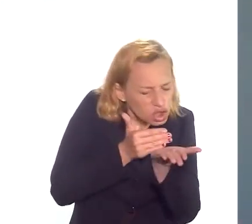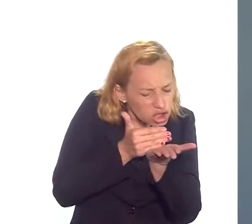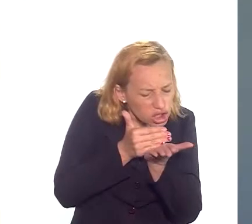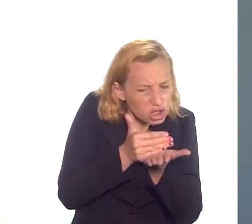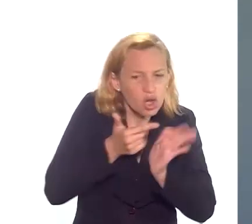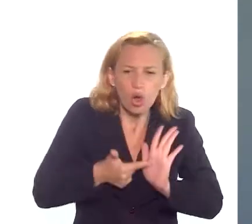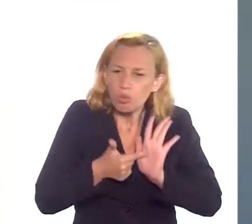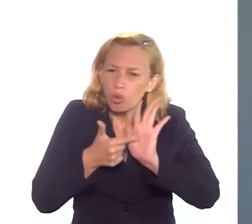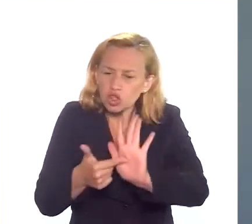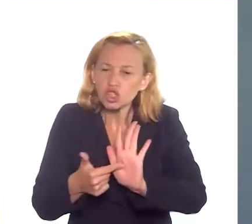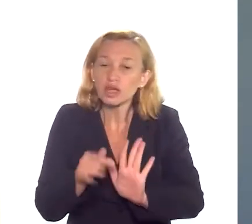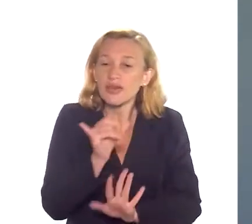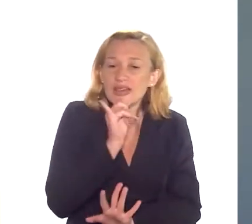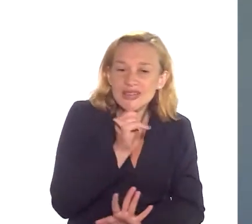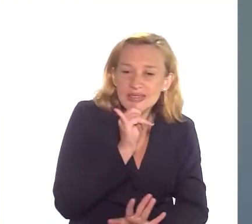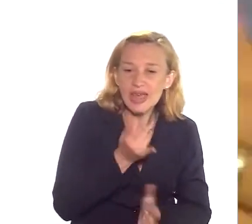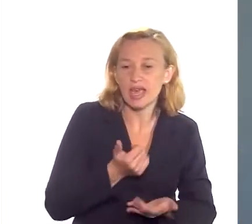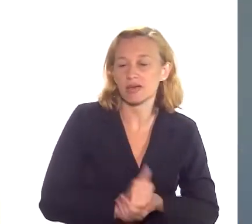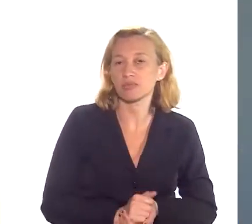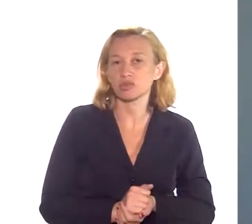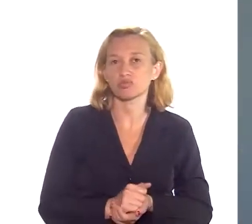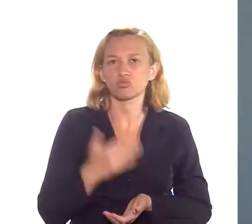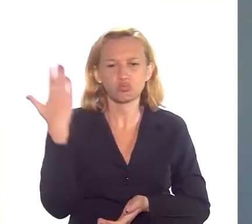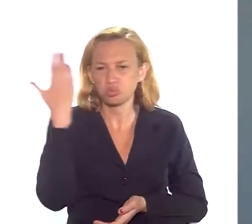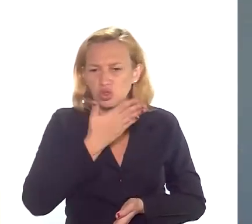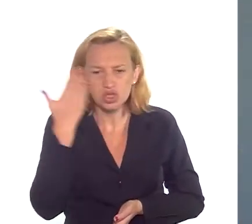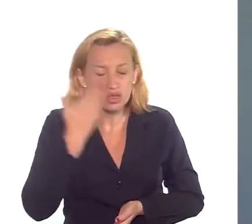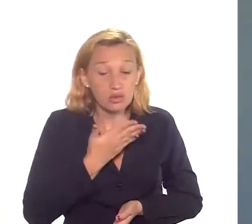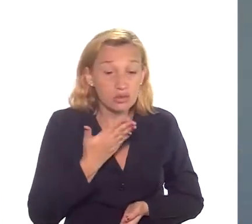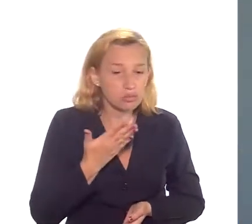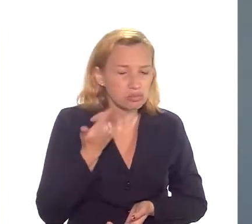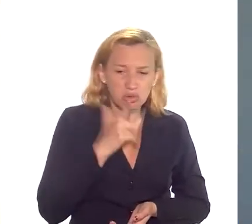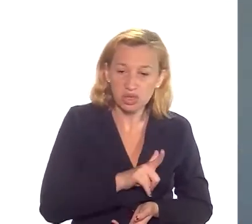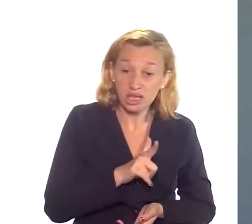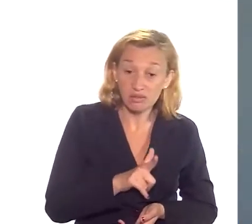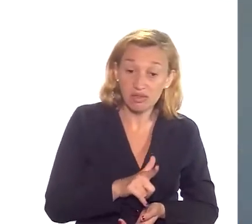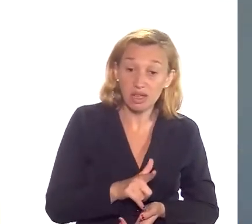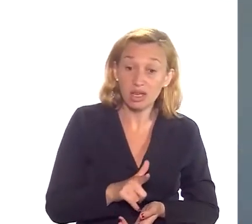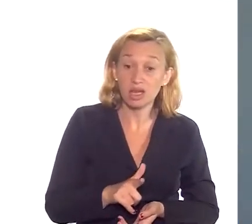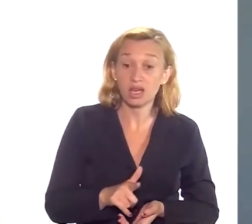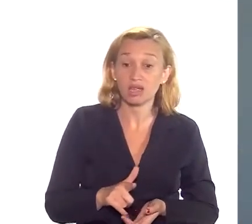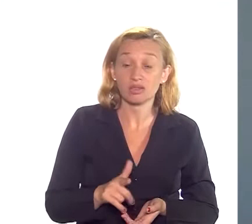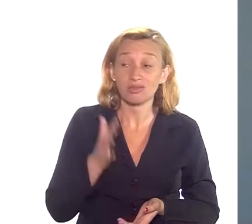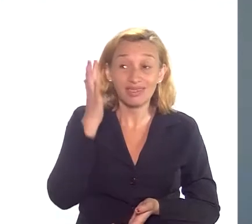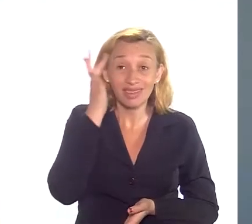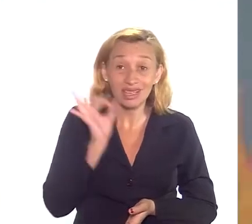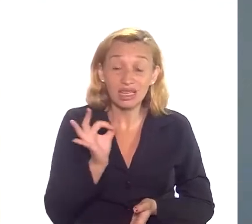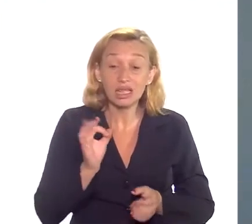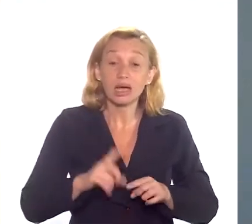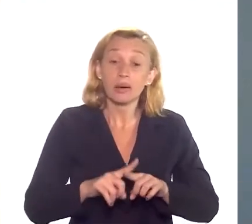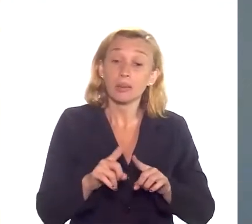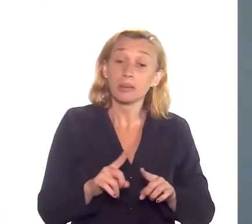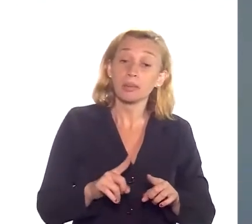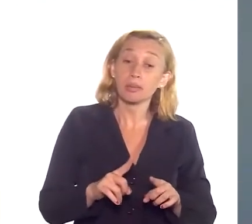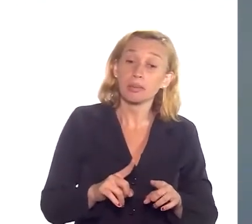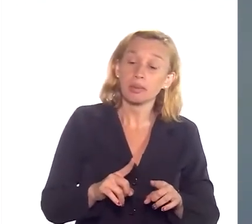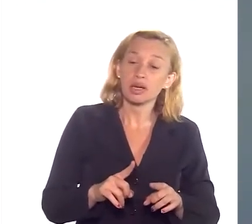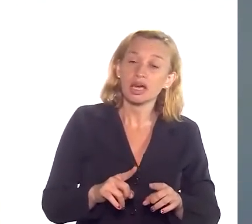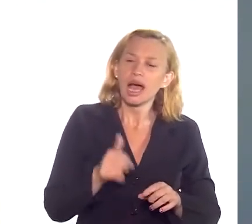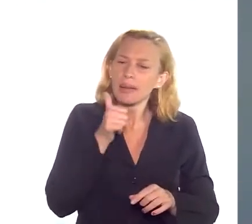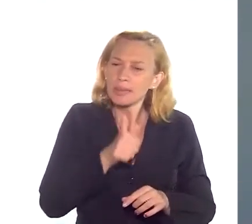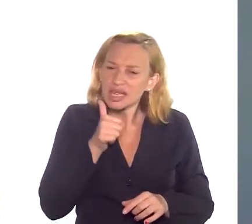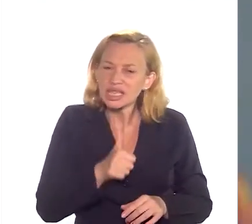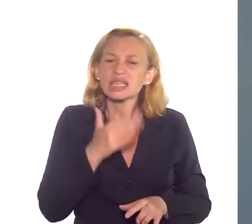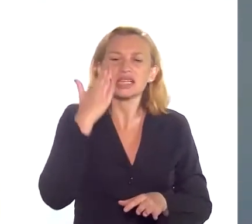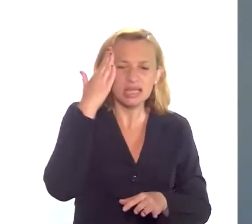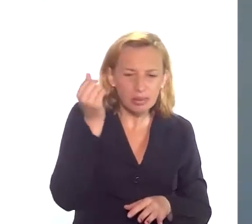feito desde lá da infância, mostrando exemplos. Se a gente não consegue ver quem a gente quer ser, a gente nem se dá conta de que aquilo era